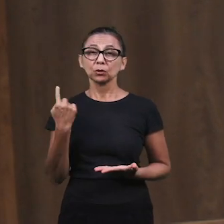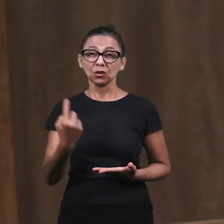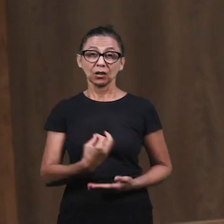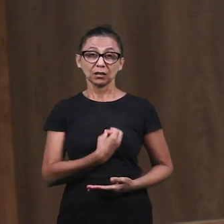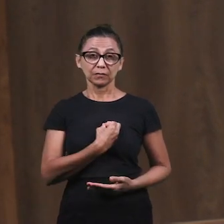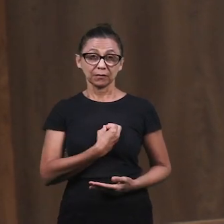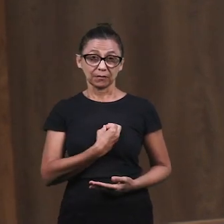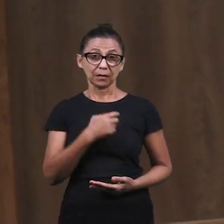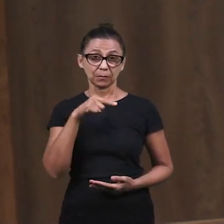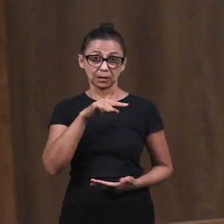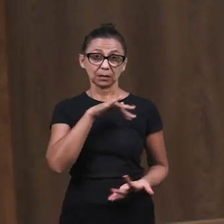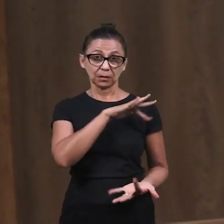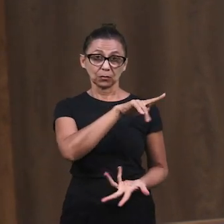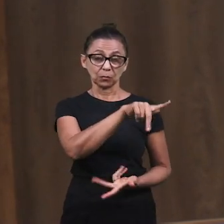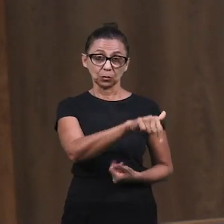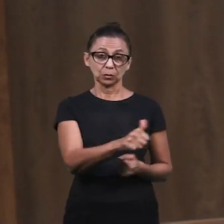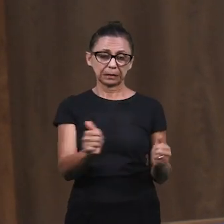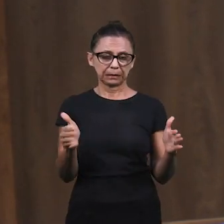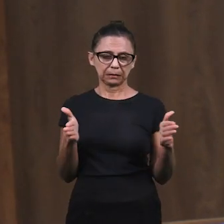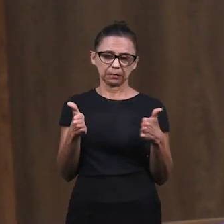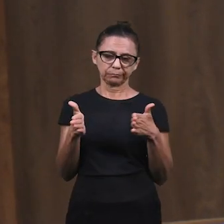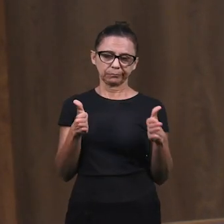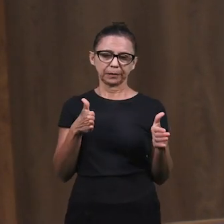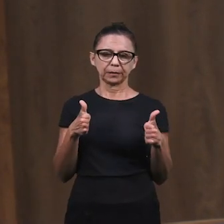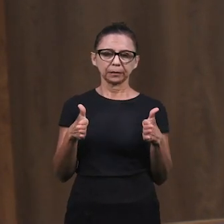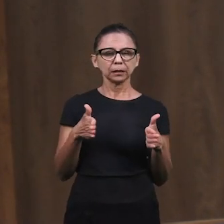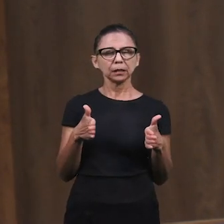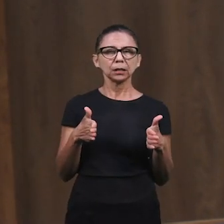neste mundo, no tempo que estamos aqui neste mundo,